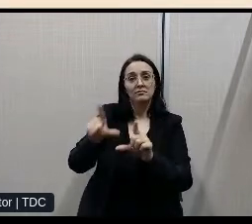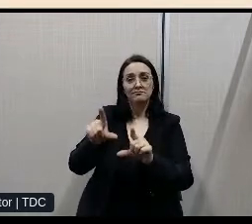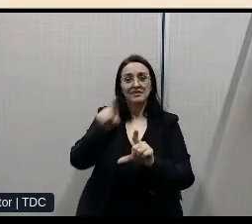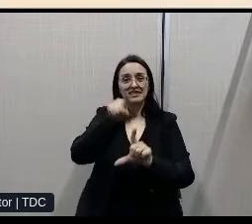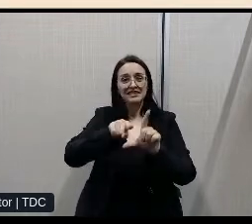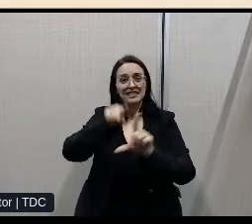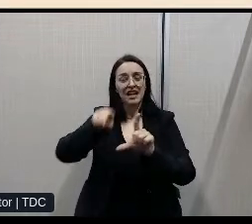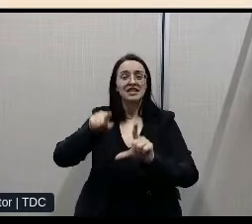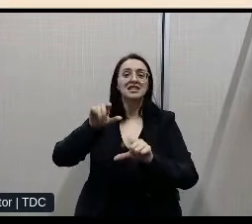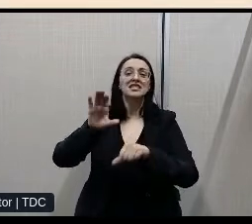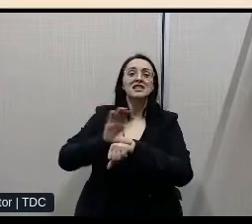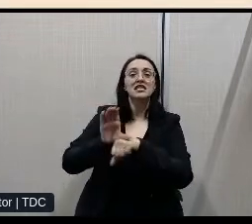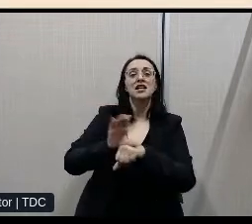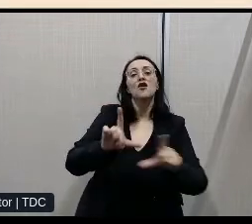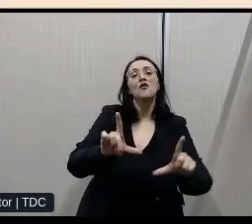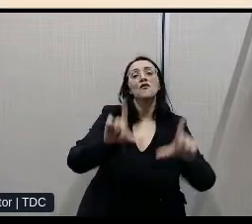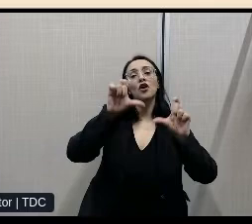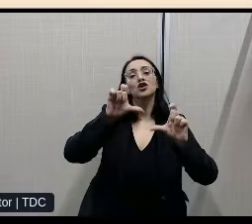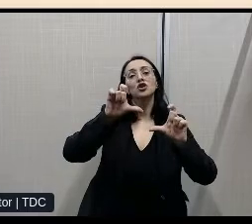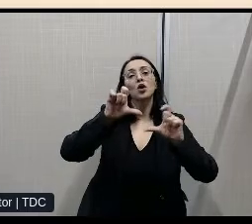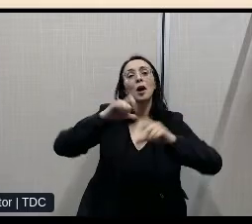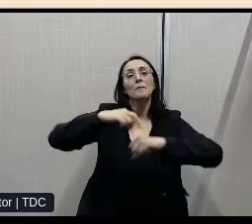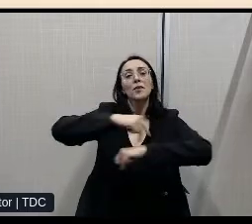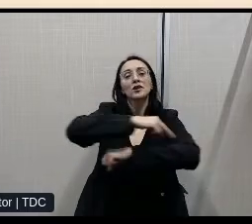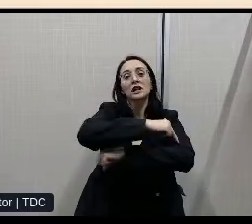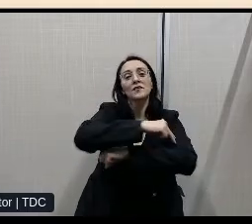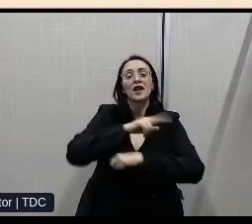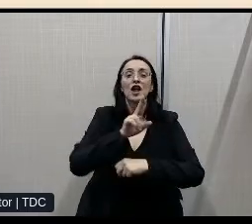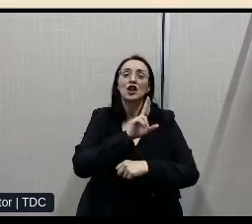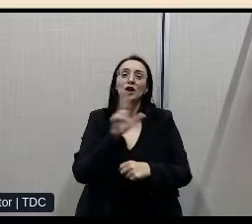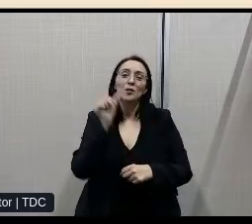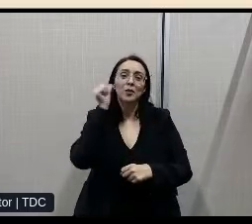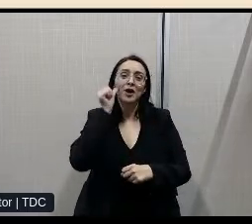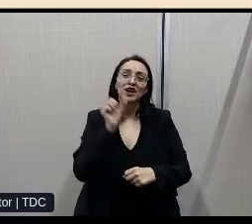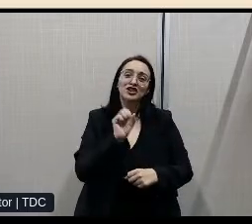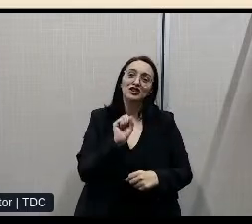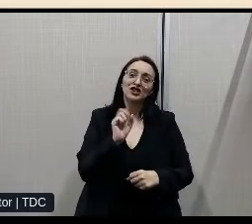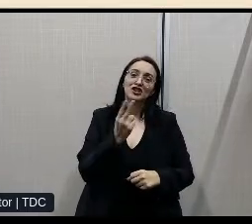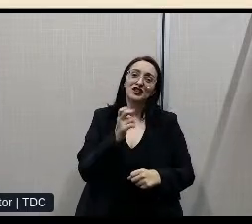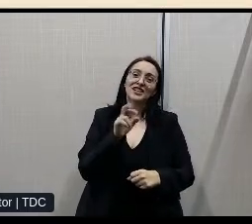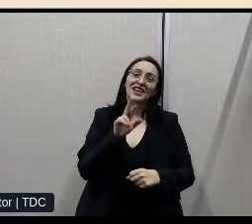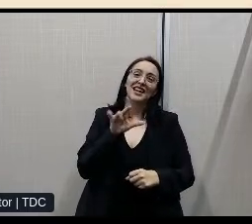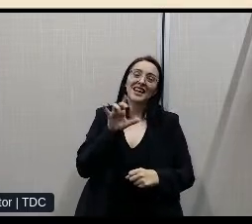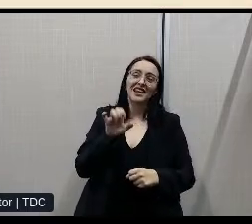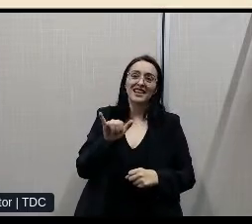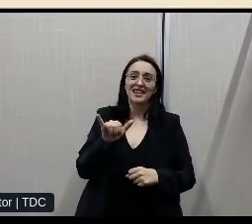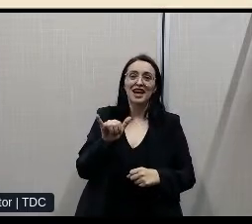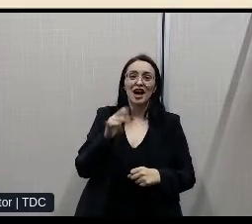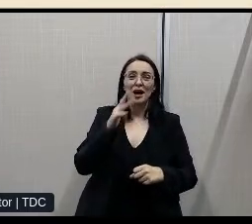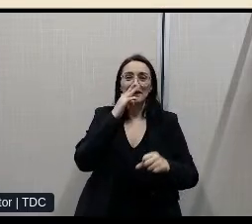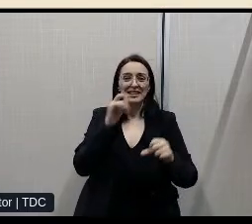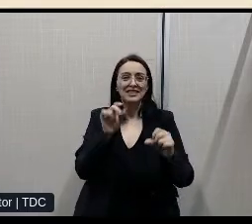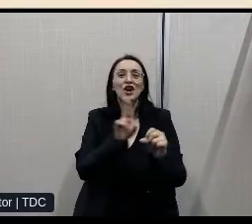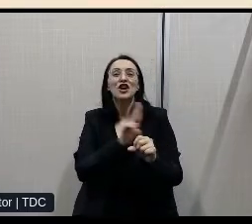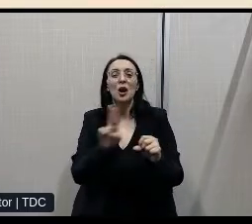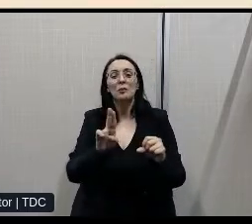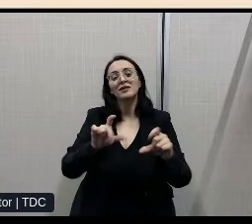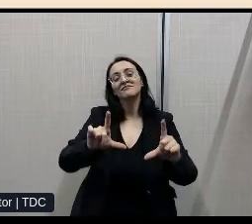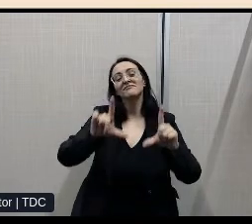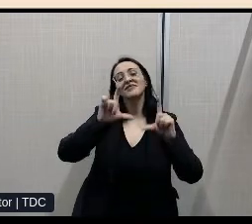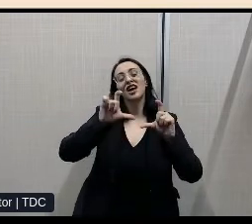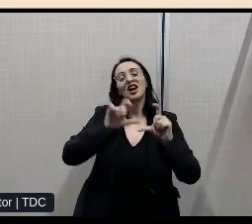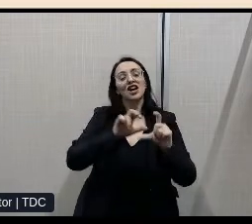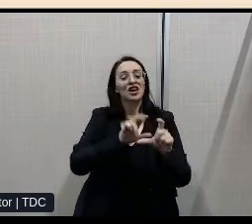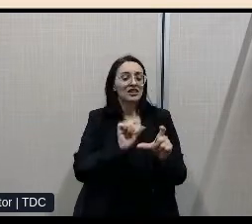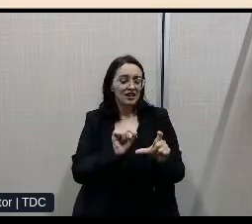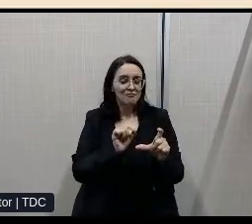de uma modelo. A primeira modelo que tirou a foto se chamava Shirley, então esses cartões ficaram conhecidos como Shirley Cards, que eram usados